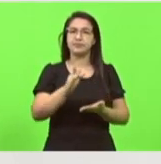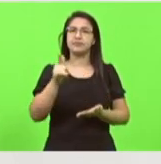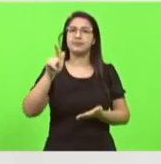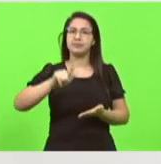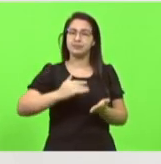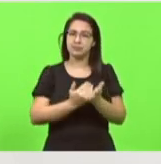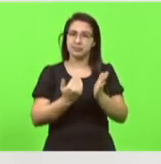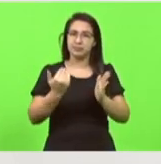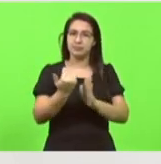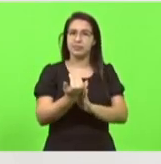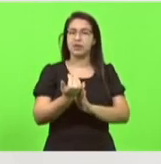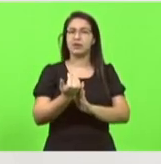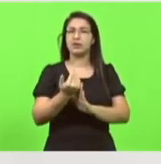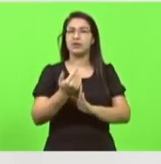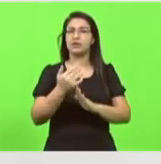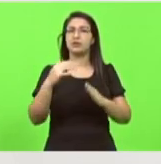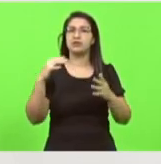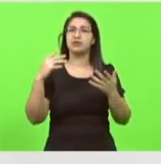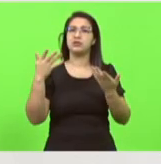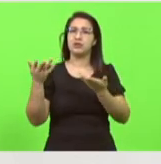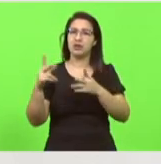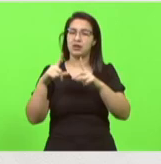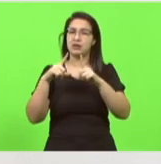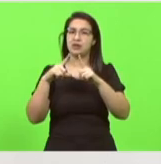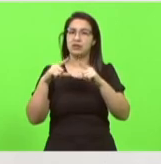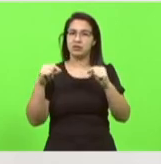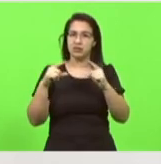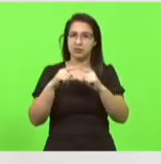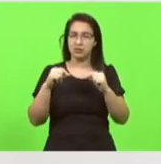lá como o diabo foge da cruz.